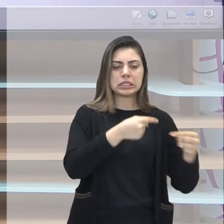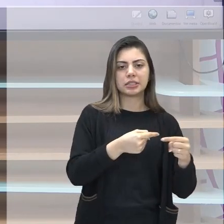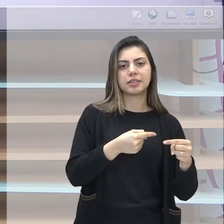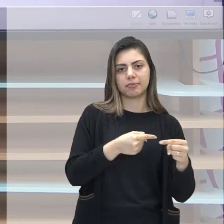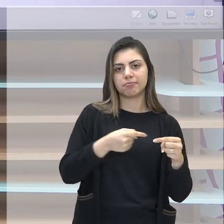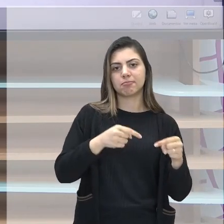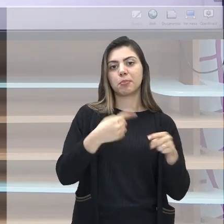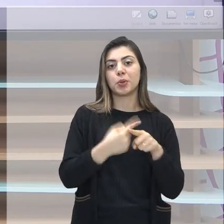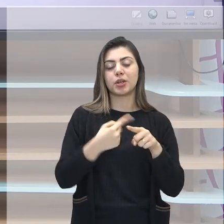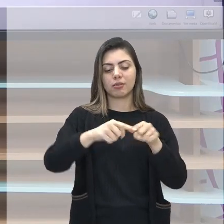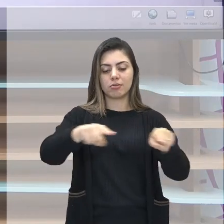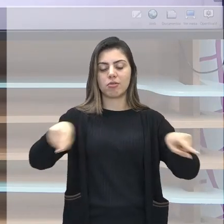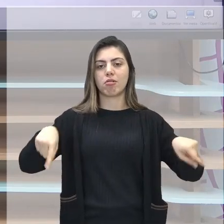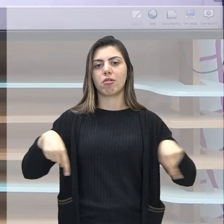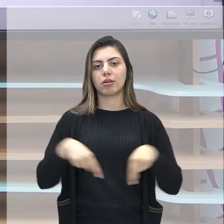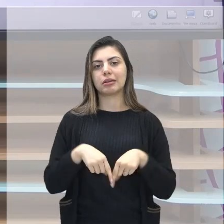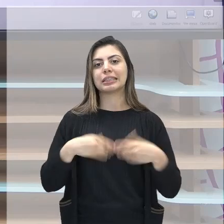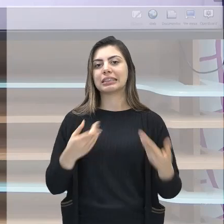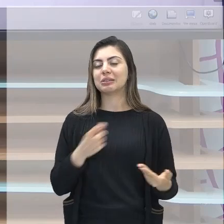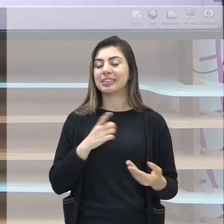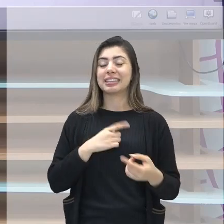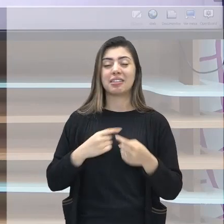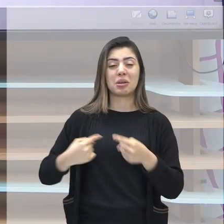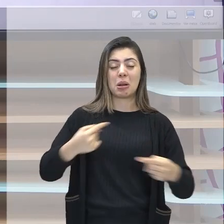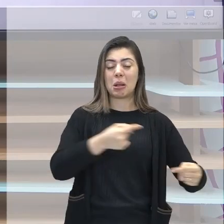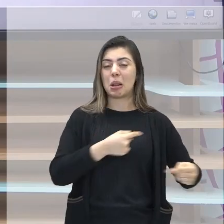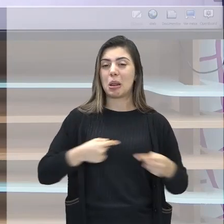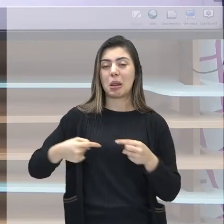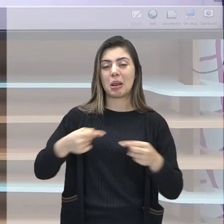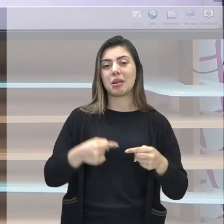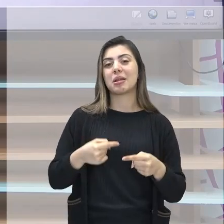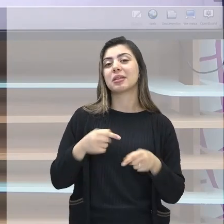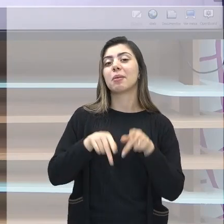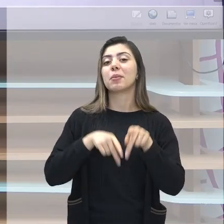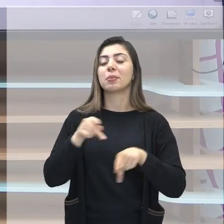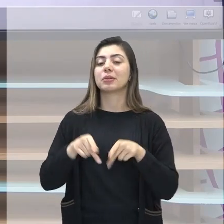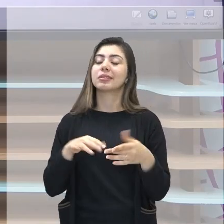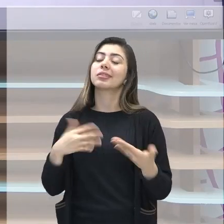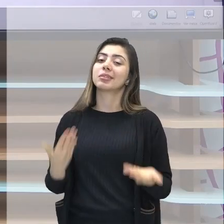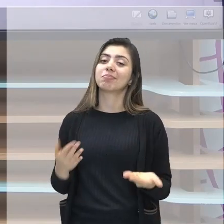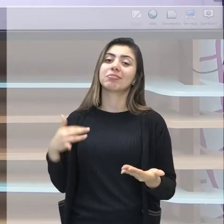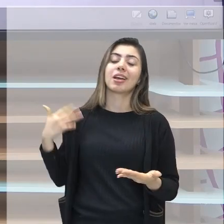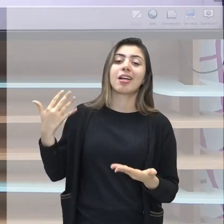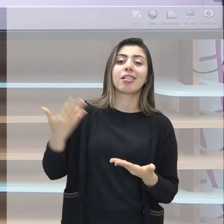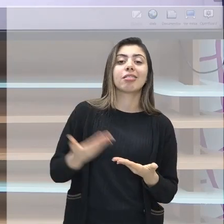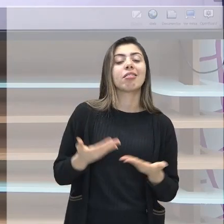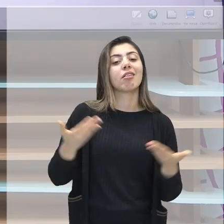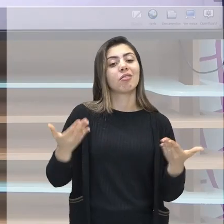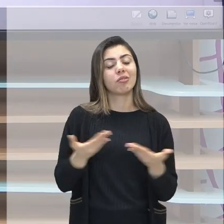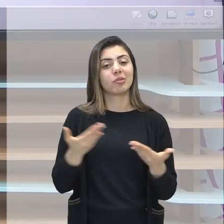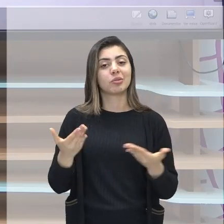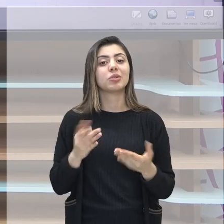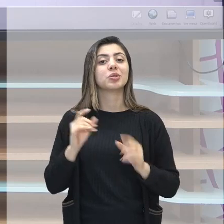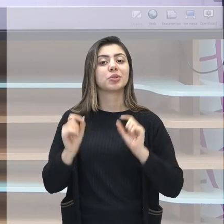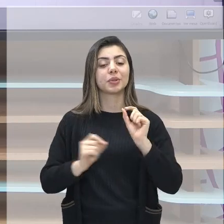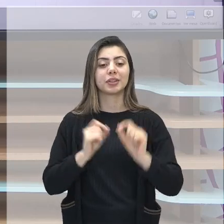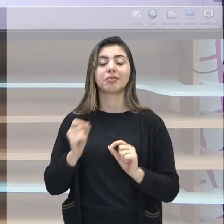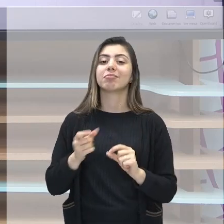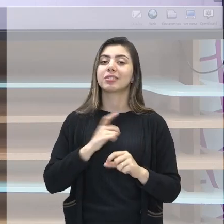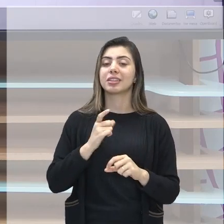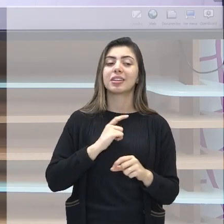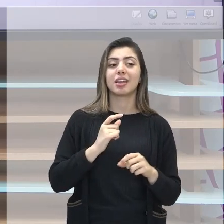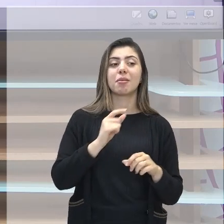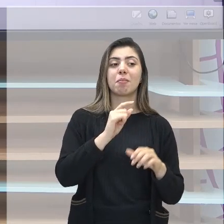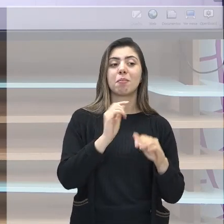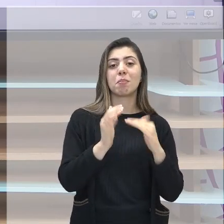aí começam as sangrentas guerras civis, certo? Que até hoje causam a morte